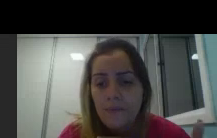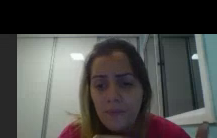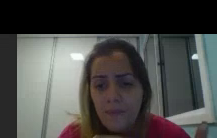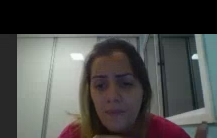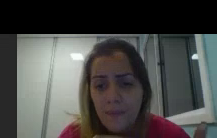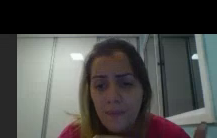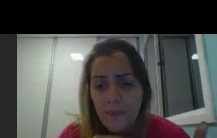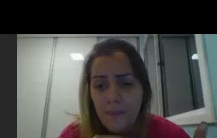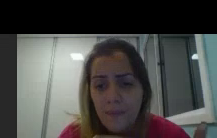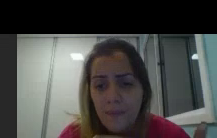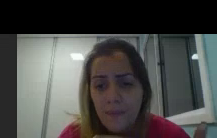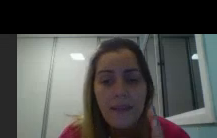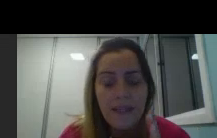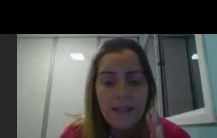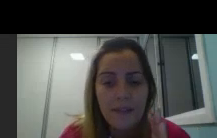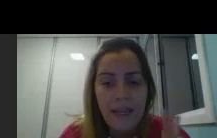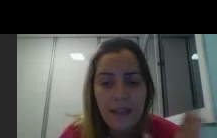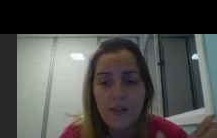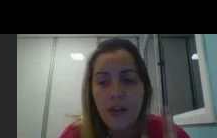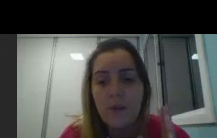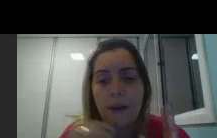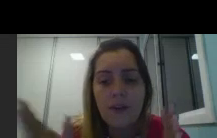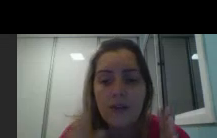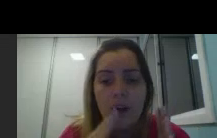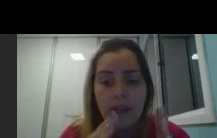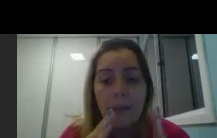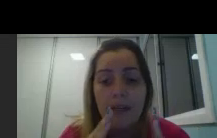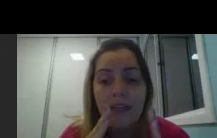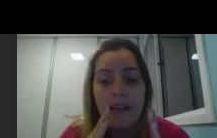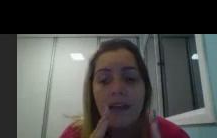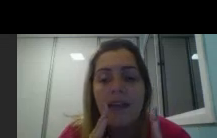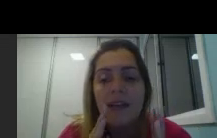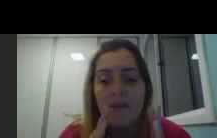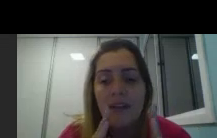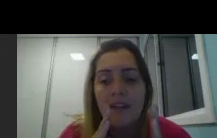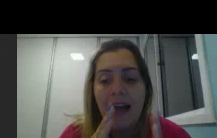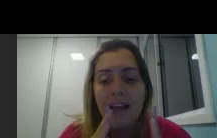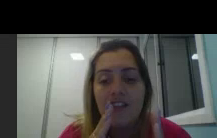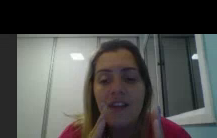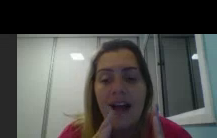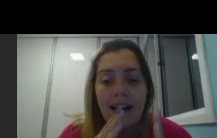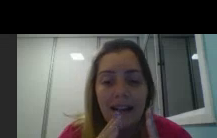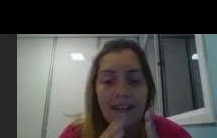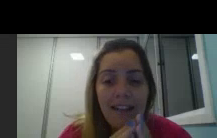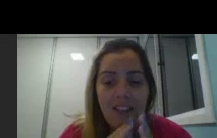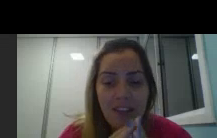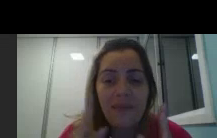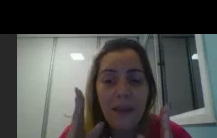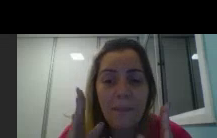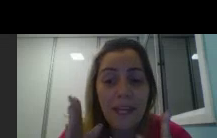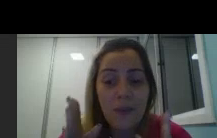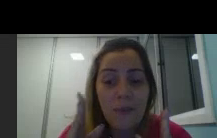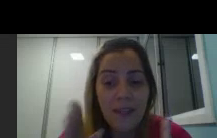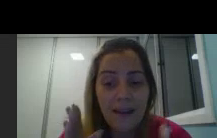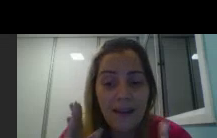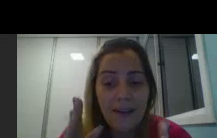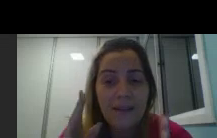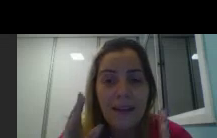recebo essa ausência de pigmentação da íris só do pai ou só da mãe, na verdade, a característica que